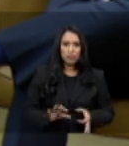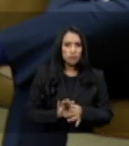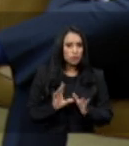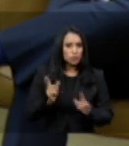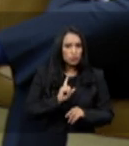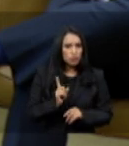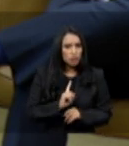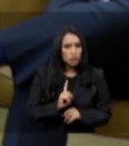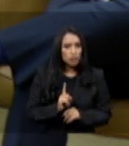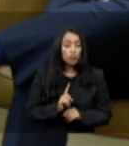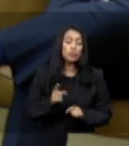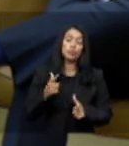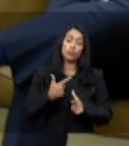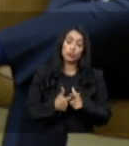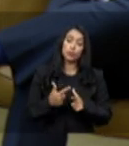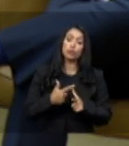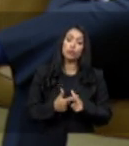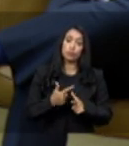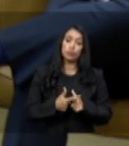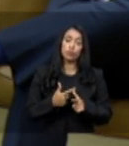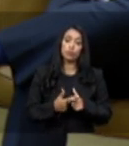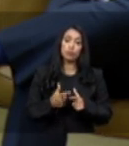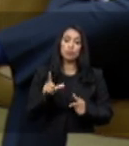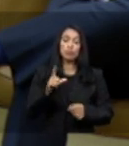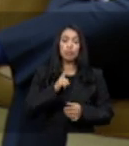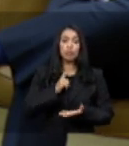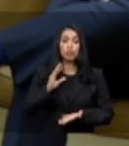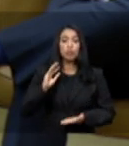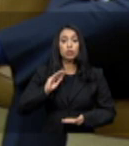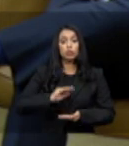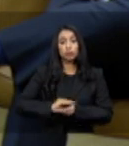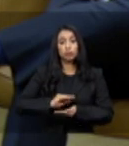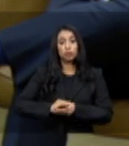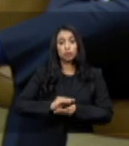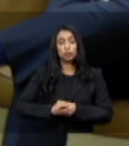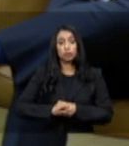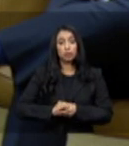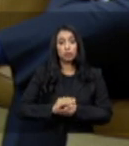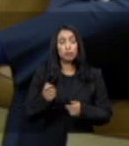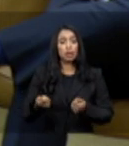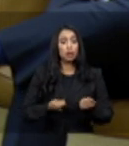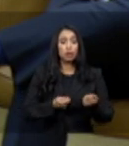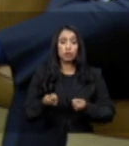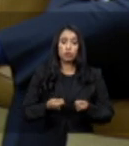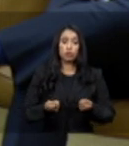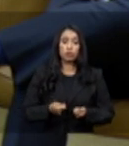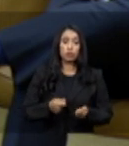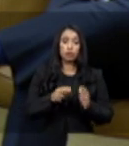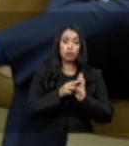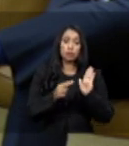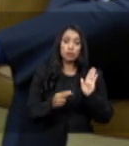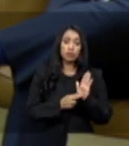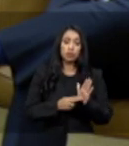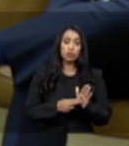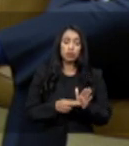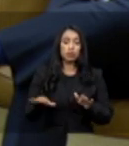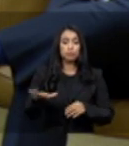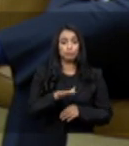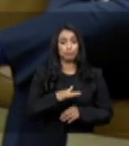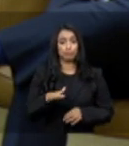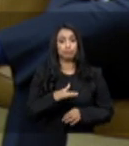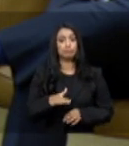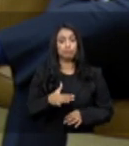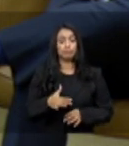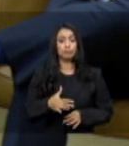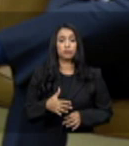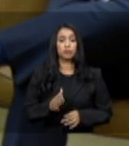quem quer que seja o problema é que é uma decisão emanada do supremo tribunal federal e sete controle normativo abstrato excelência que como